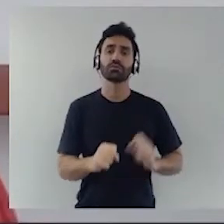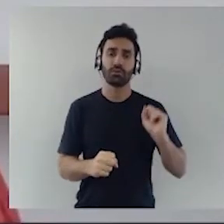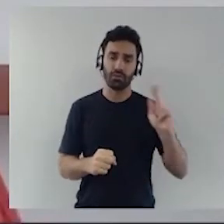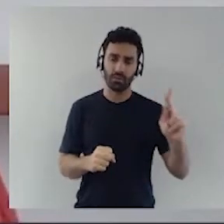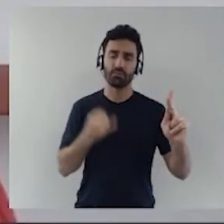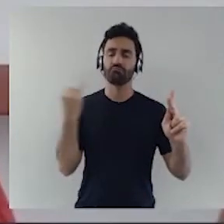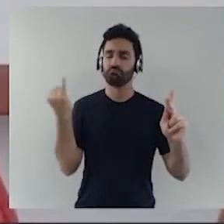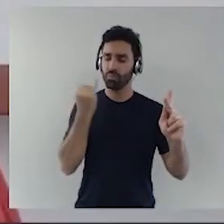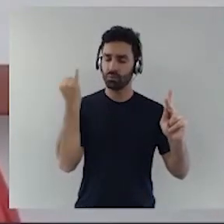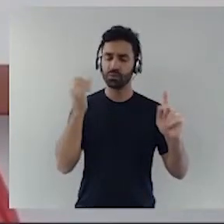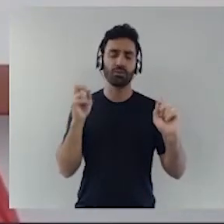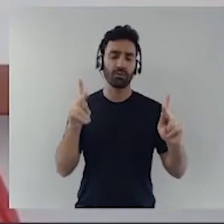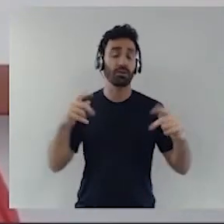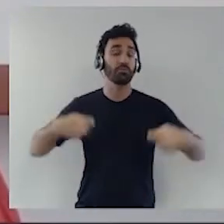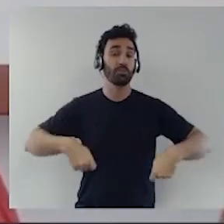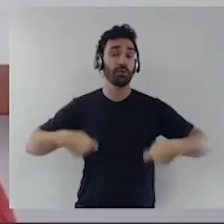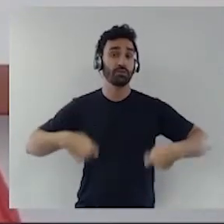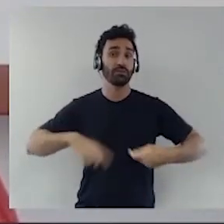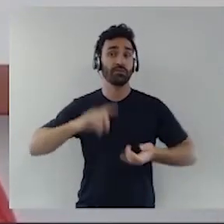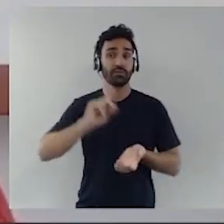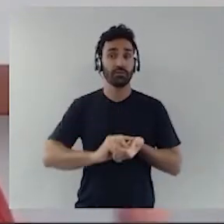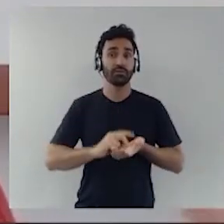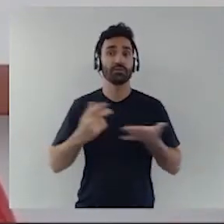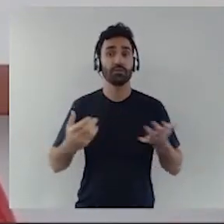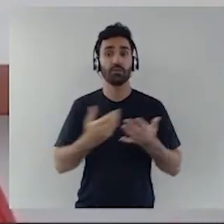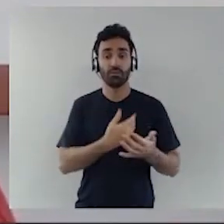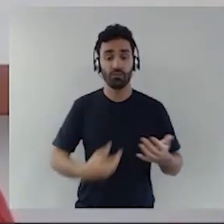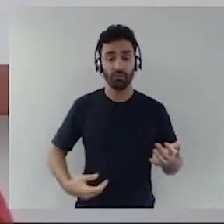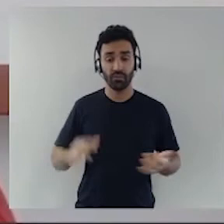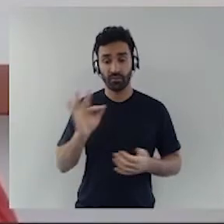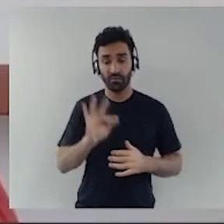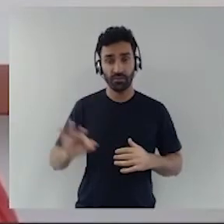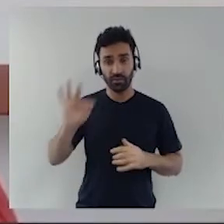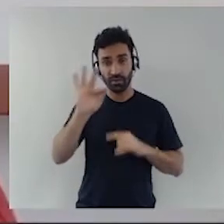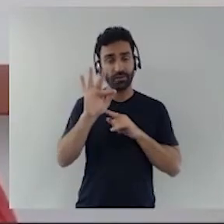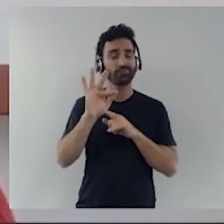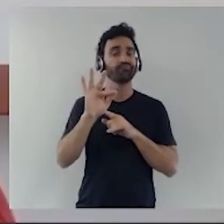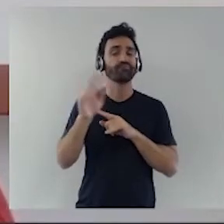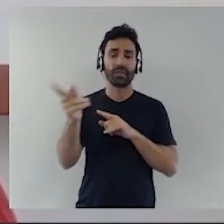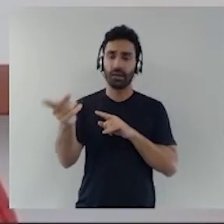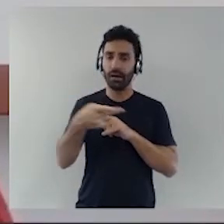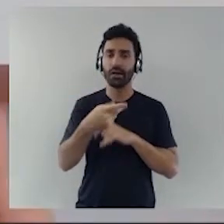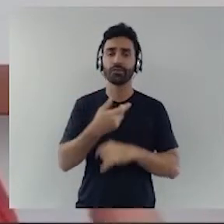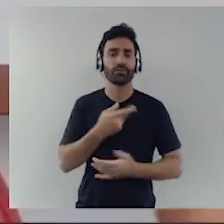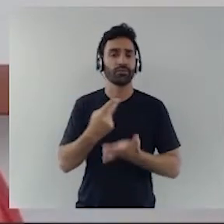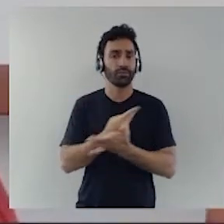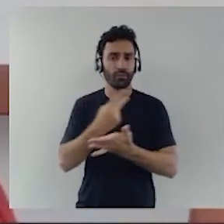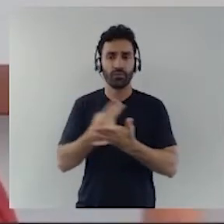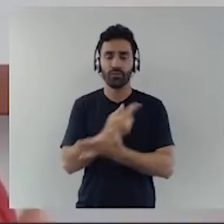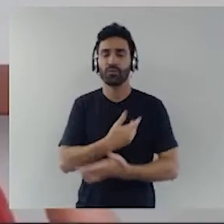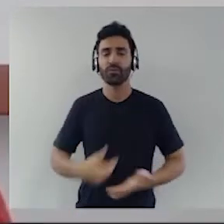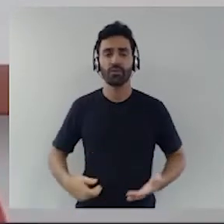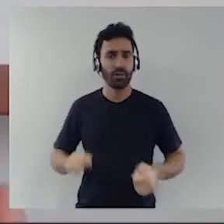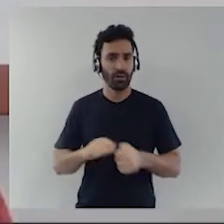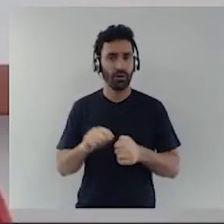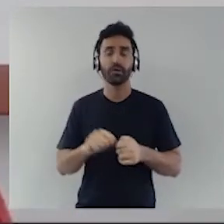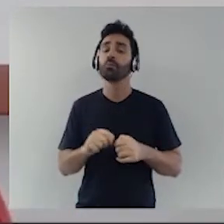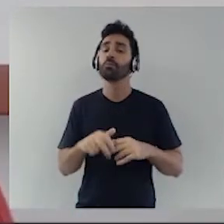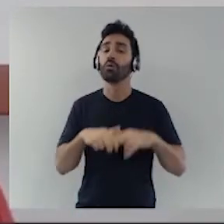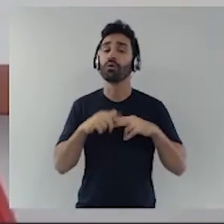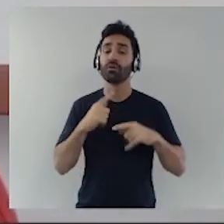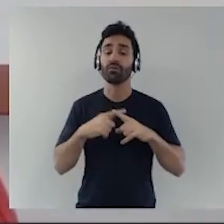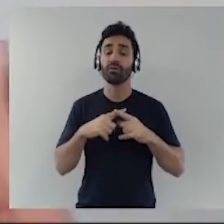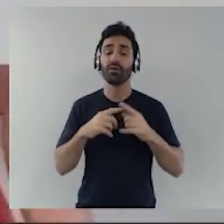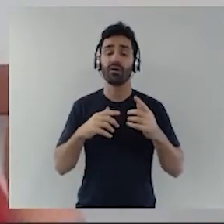isto é importante estou é necessário a união federal falhou nesse processo que criou essa insegurança e esse